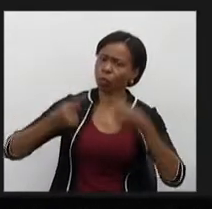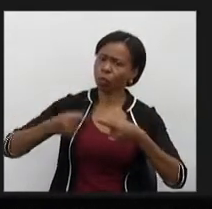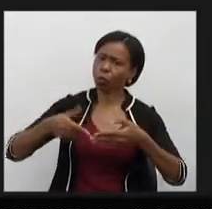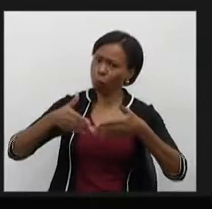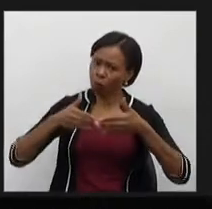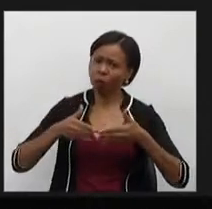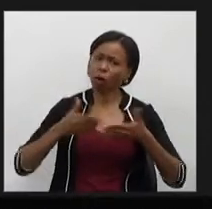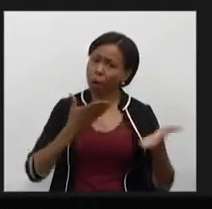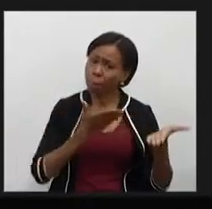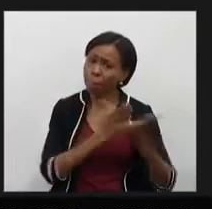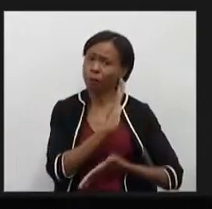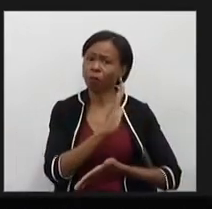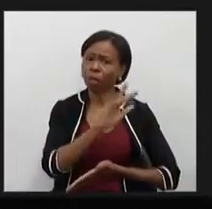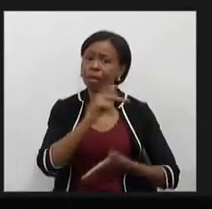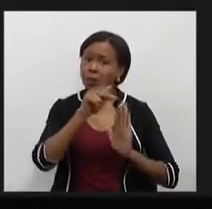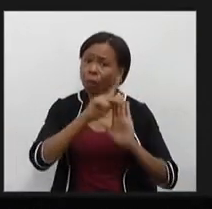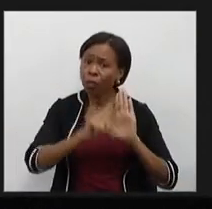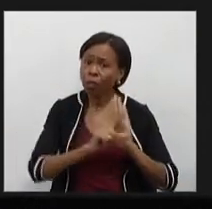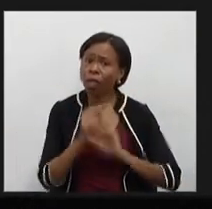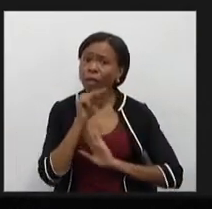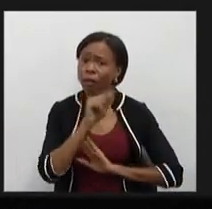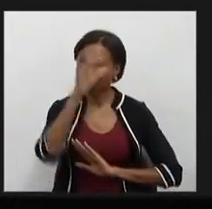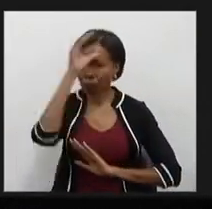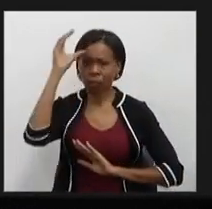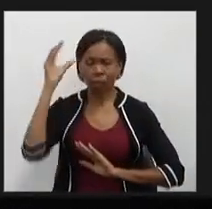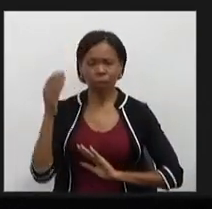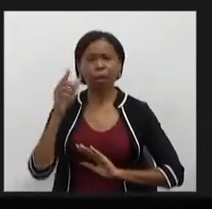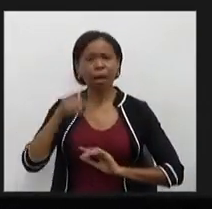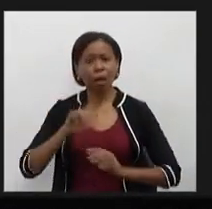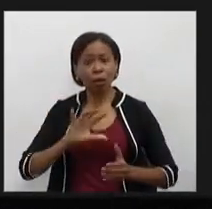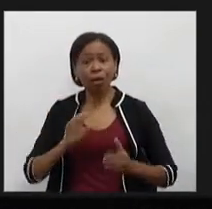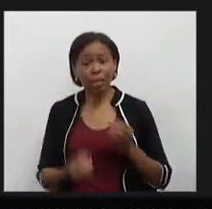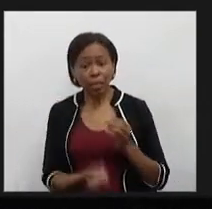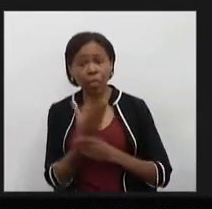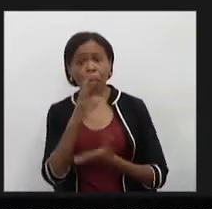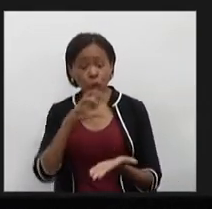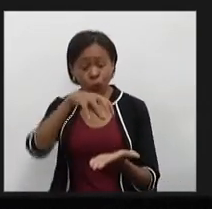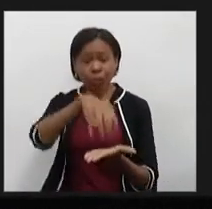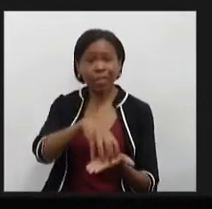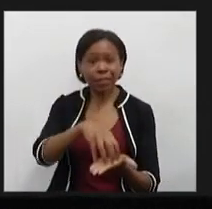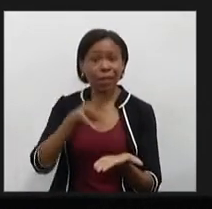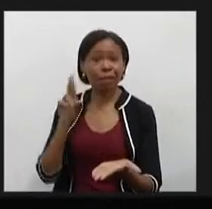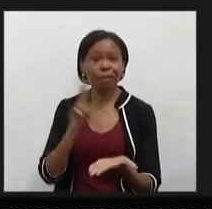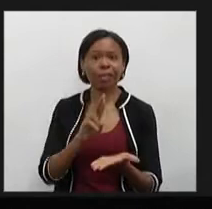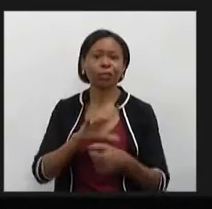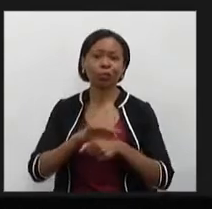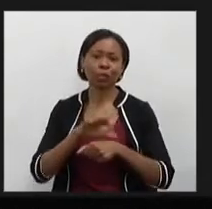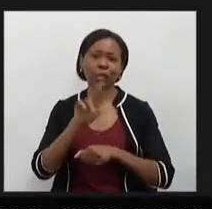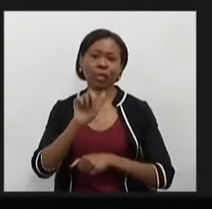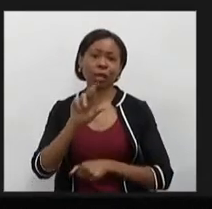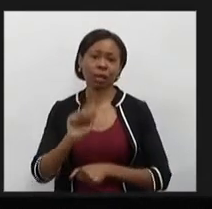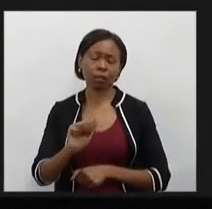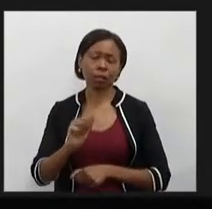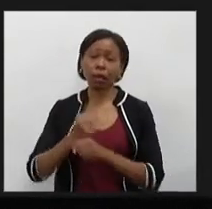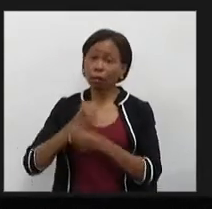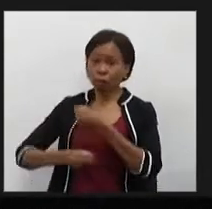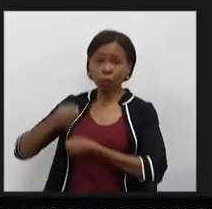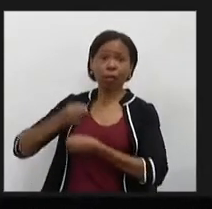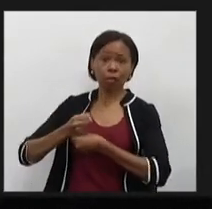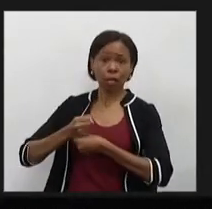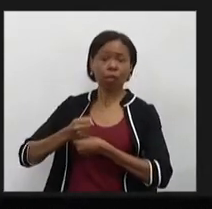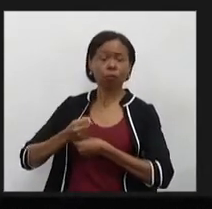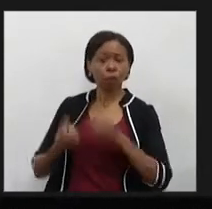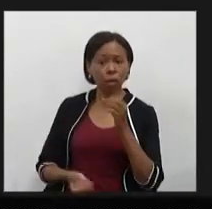cria um centro de referência e tratamento de doenças raras. Que eu entrei com ele ano passado, esse projeto na Câmara, para o vereador